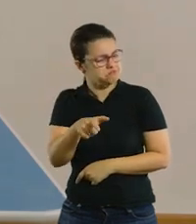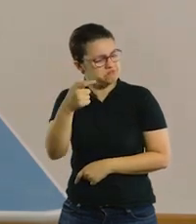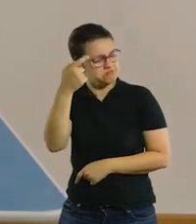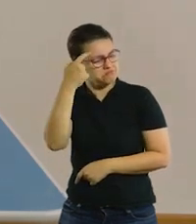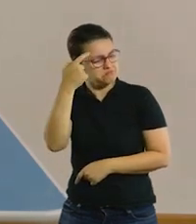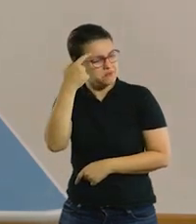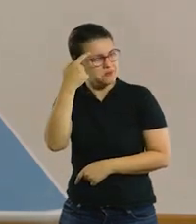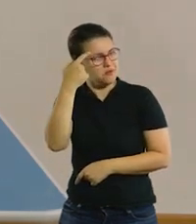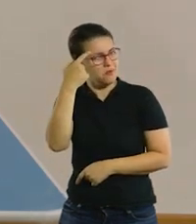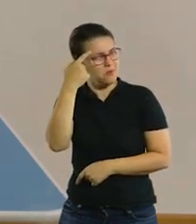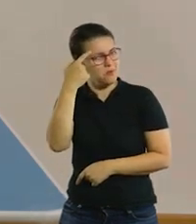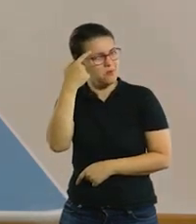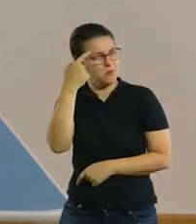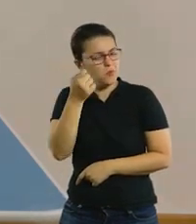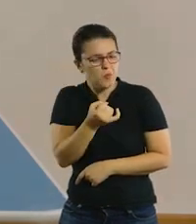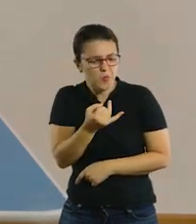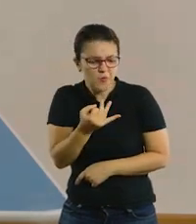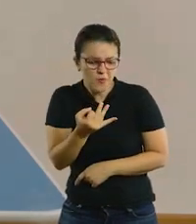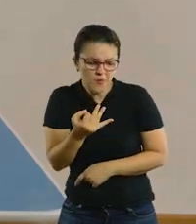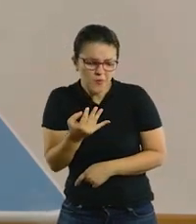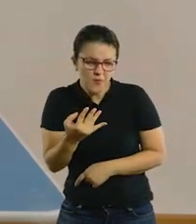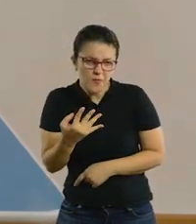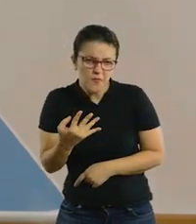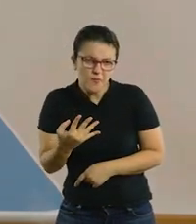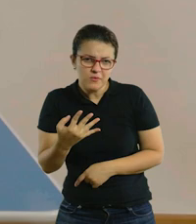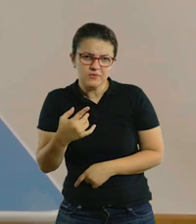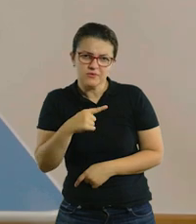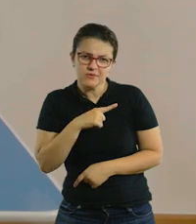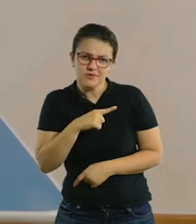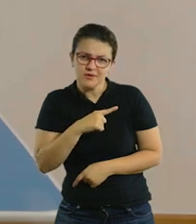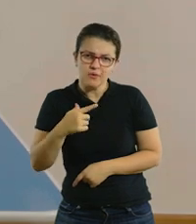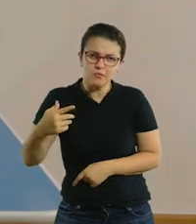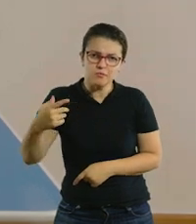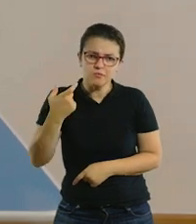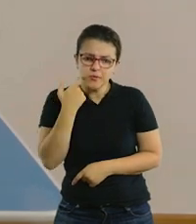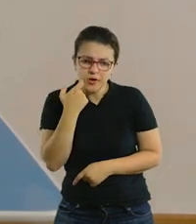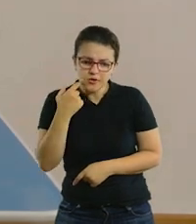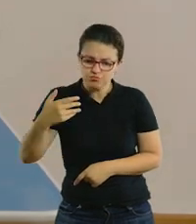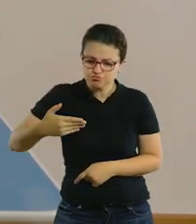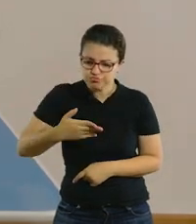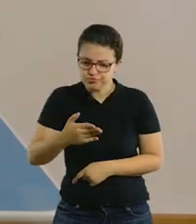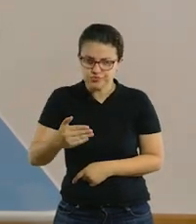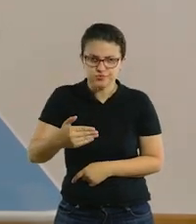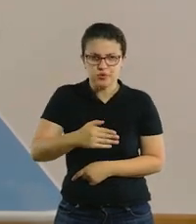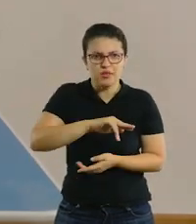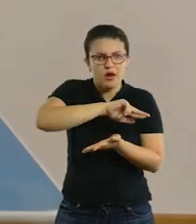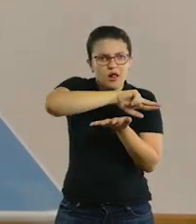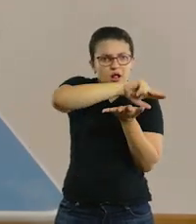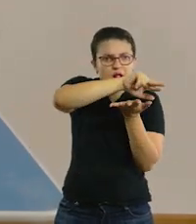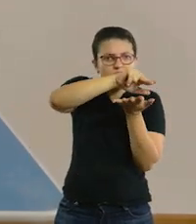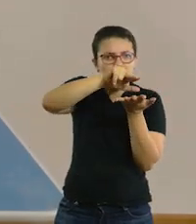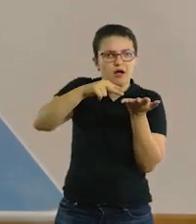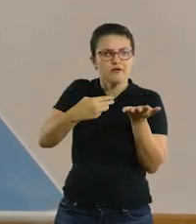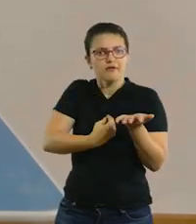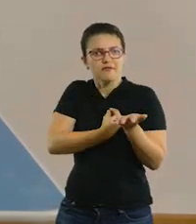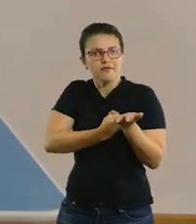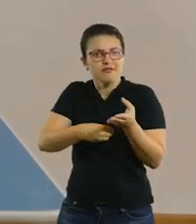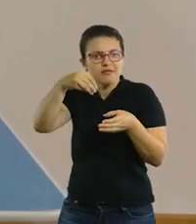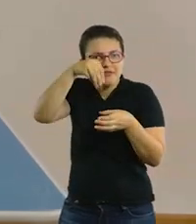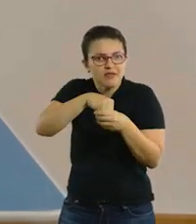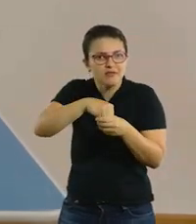quantidade de espécies da fauna marinha que existe nos nossos oceanos,